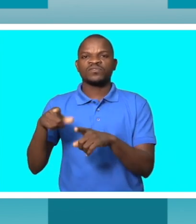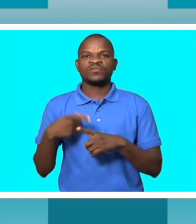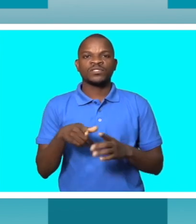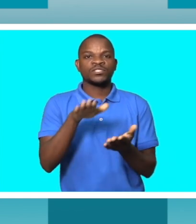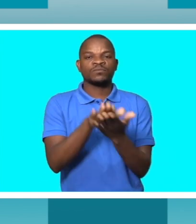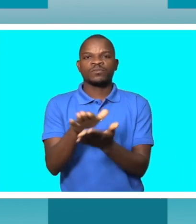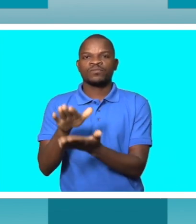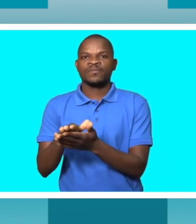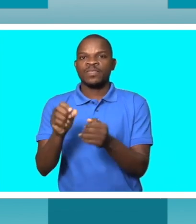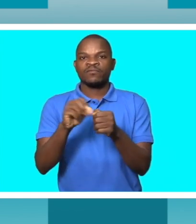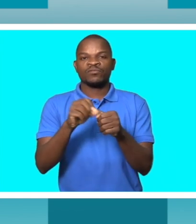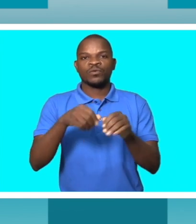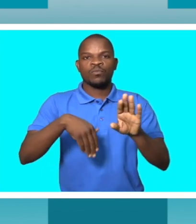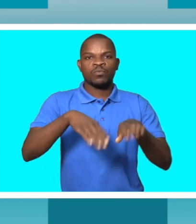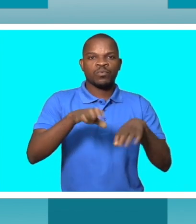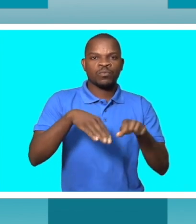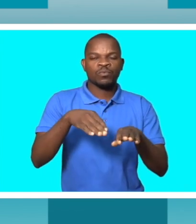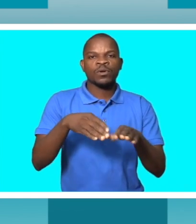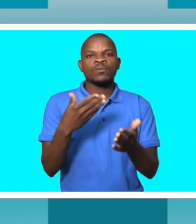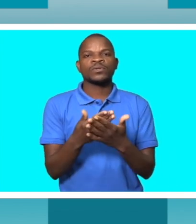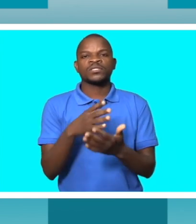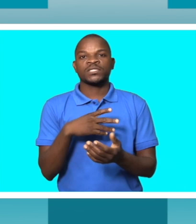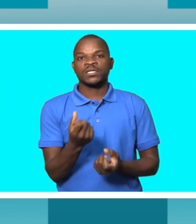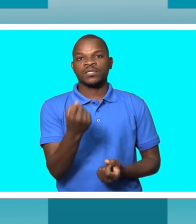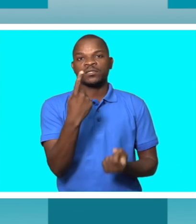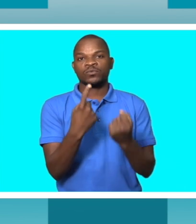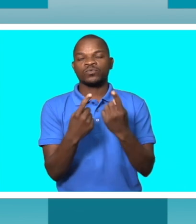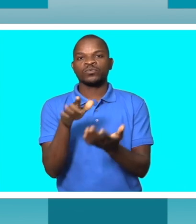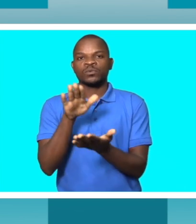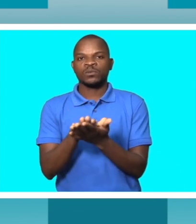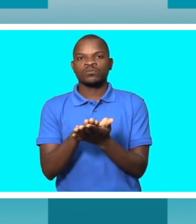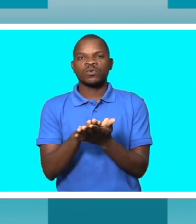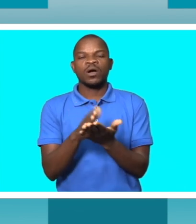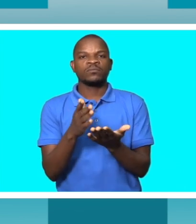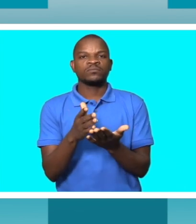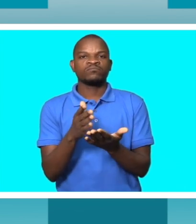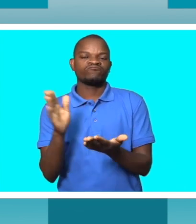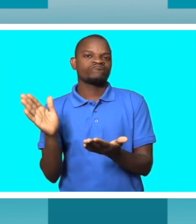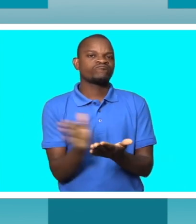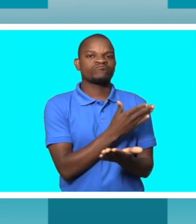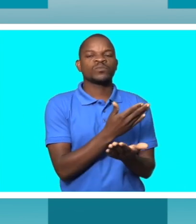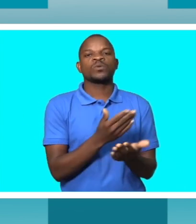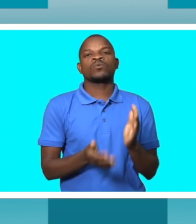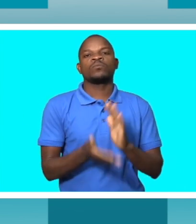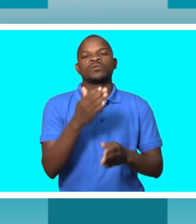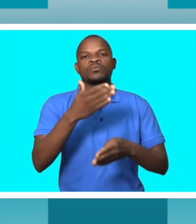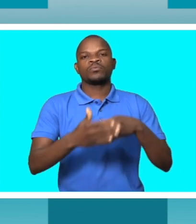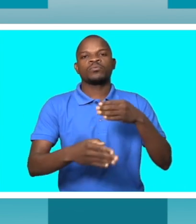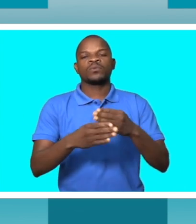recintos desportivos, falo do campo, às vezes temos comunidades que levam do campo para a construção de